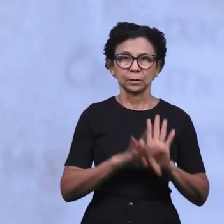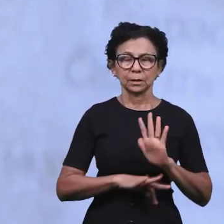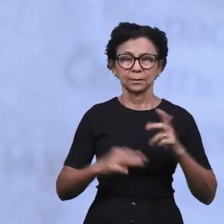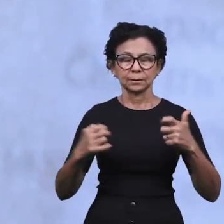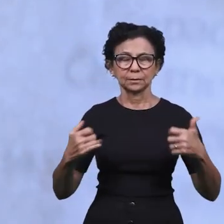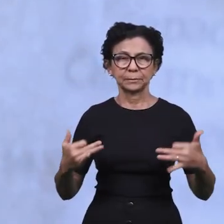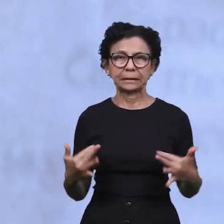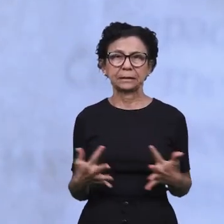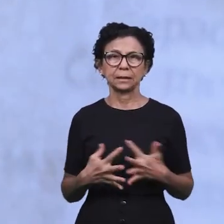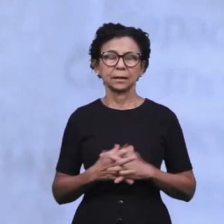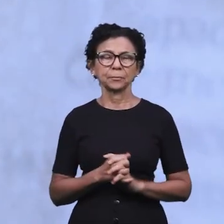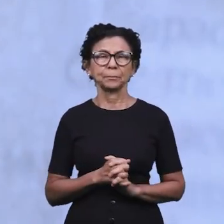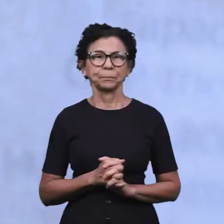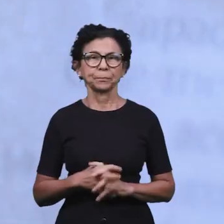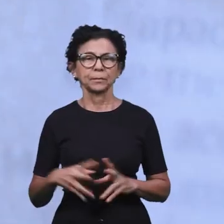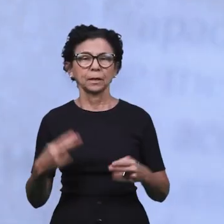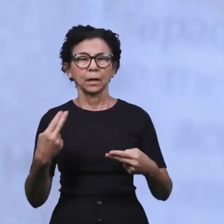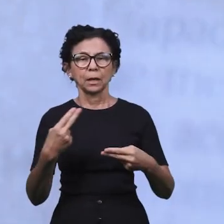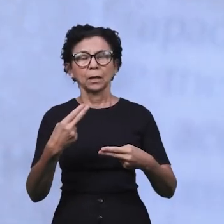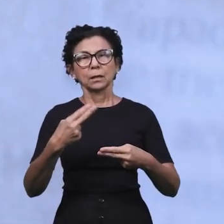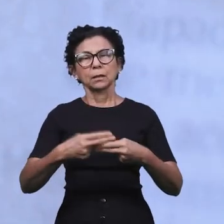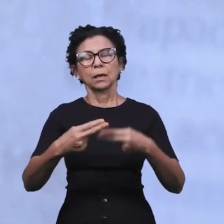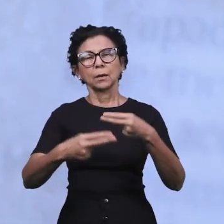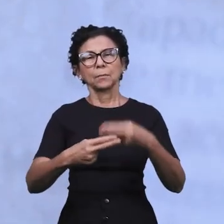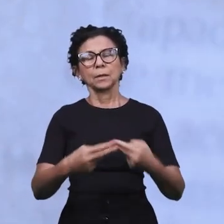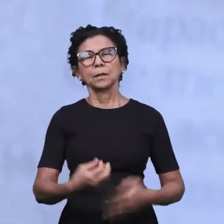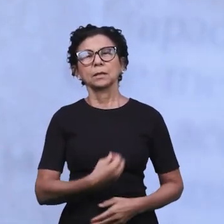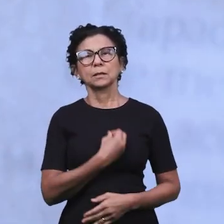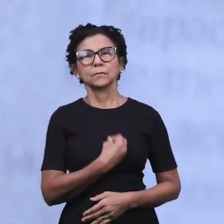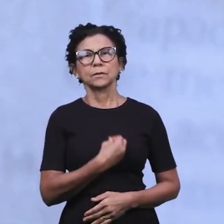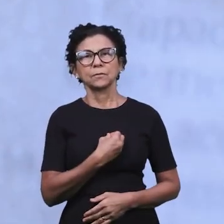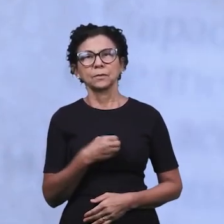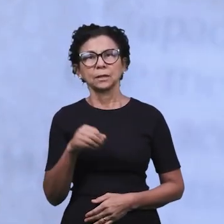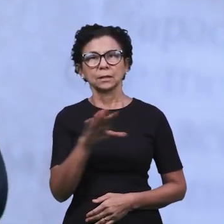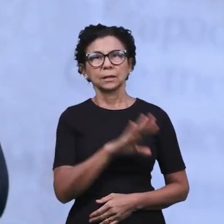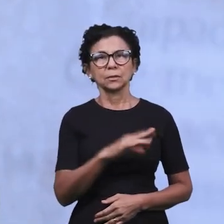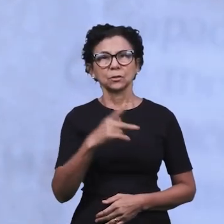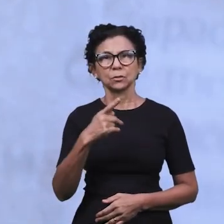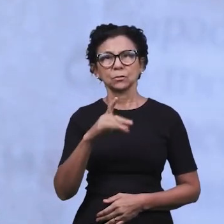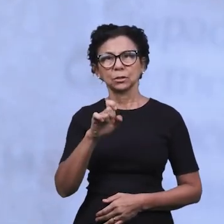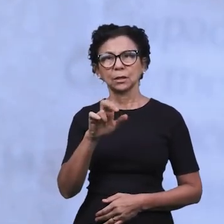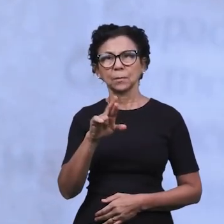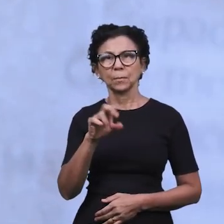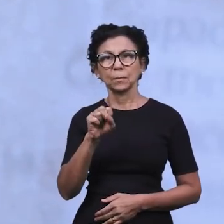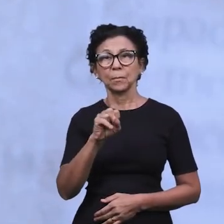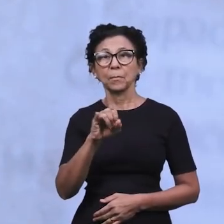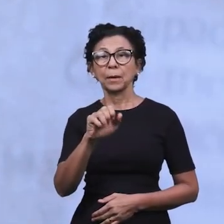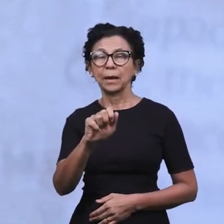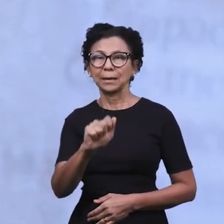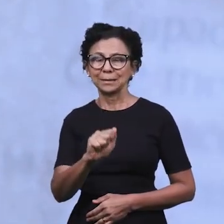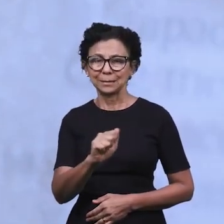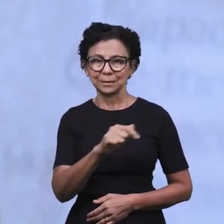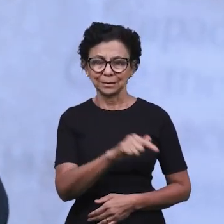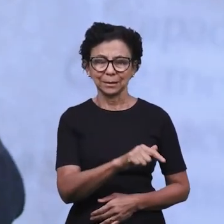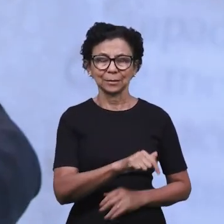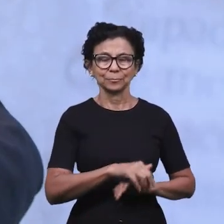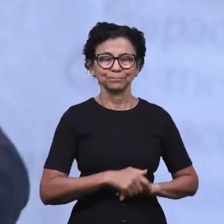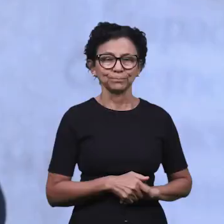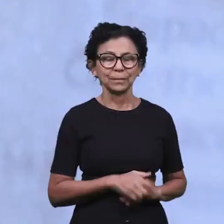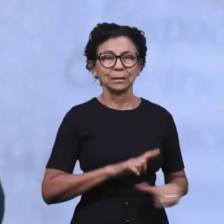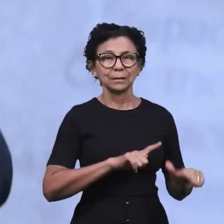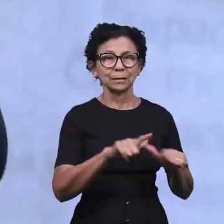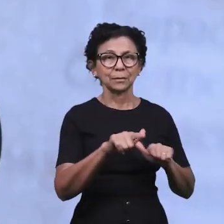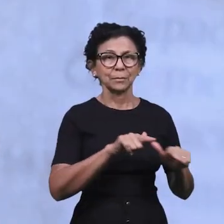na Pérsia, ele estava em Suzã, e ele toma ciência de que Jerusalém precisava ser reedificada. Ele